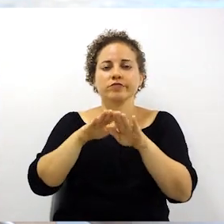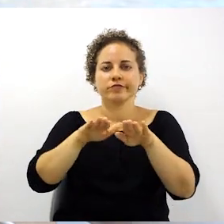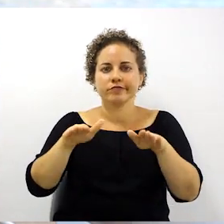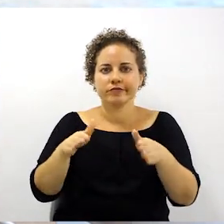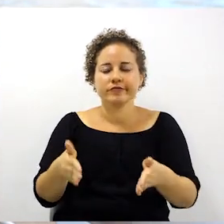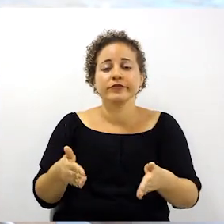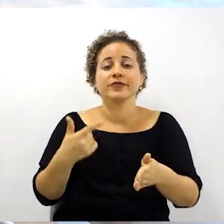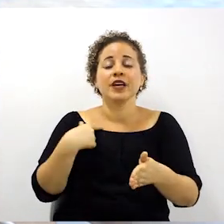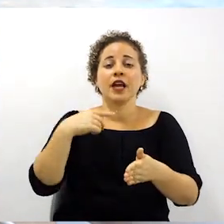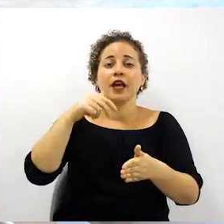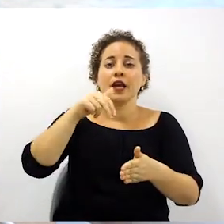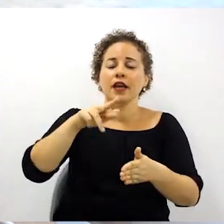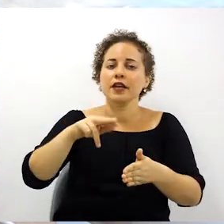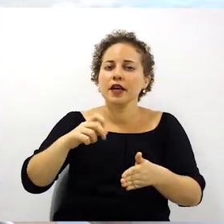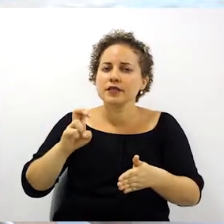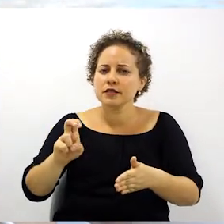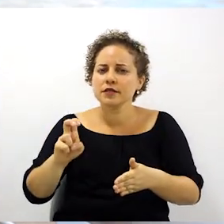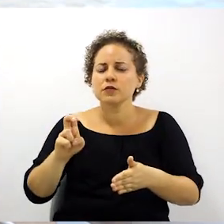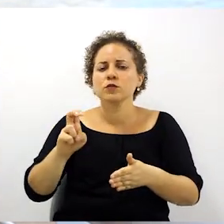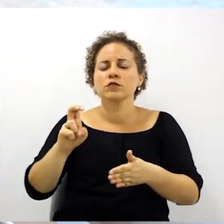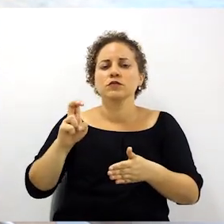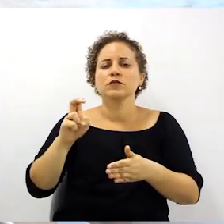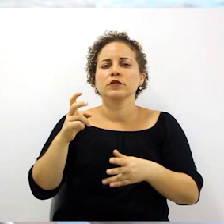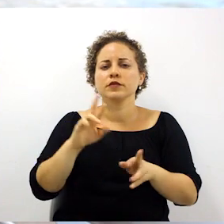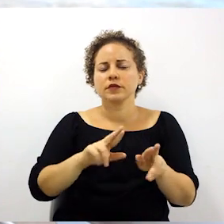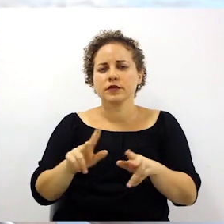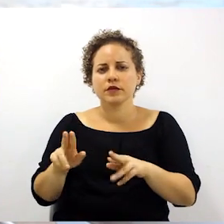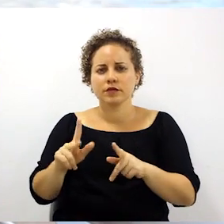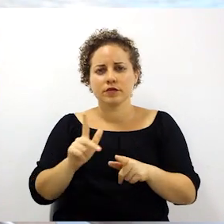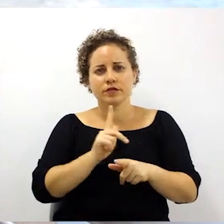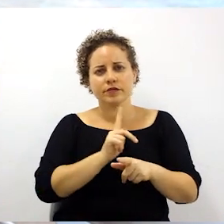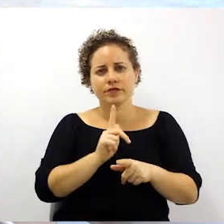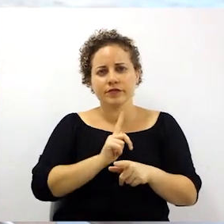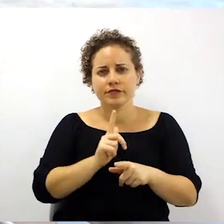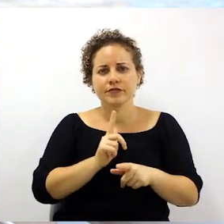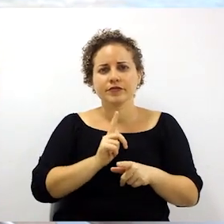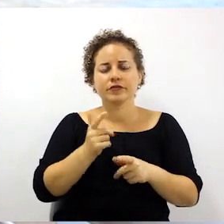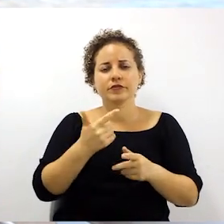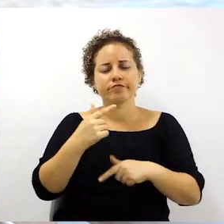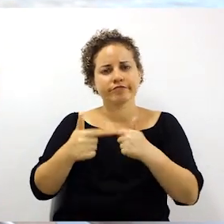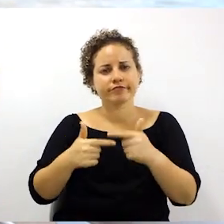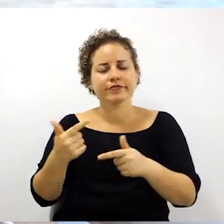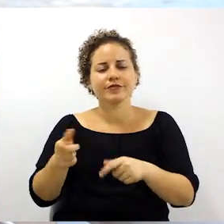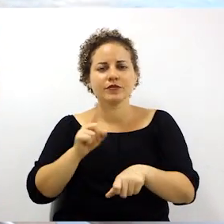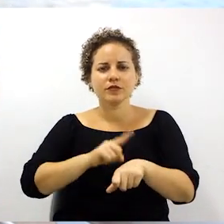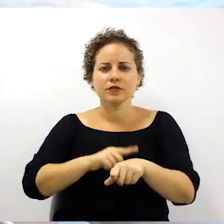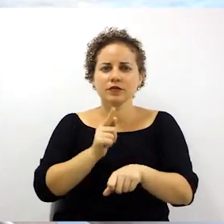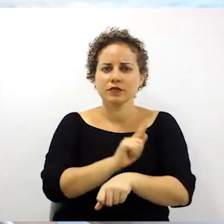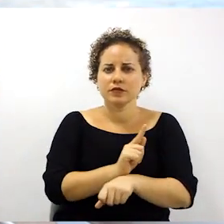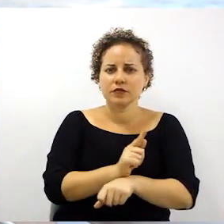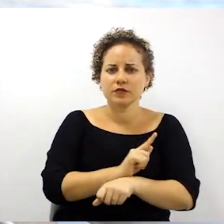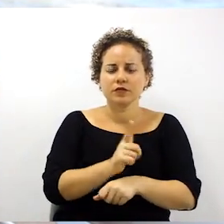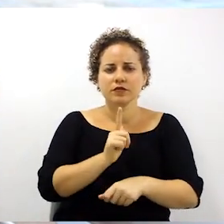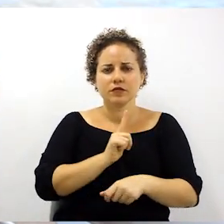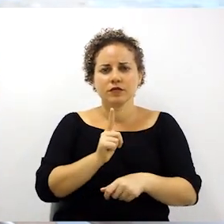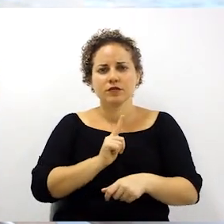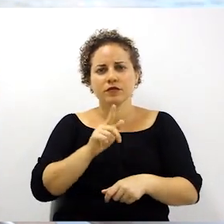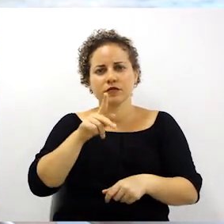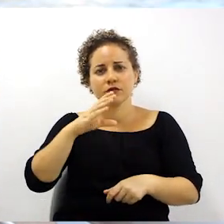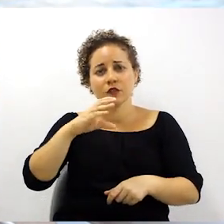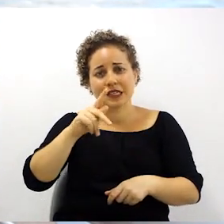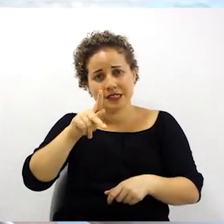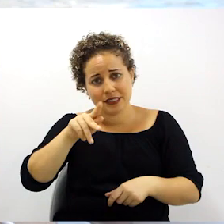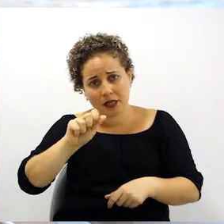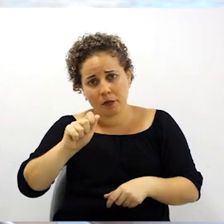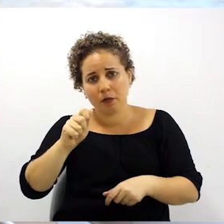regida pela NR5. Então, algumas diferenças que nós temos é a duração da gestão, por exemplo. Numa CIPA